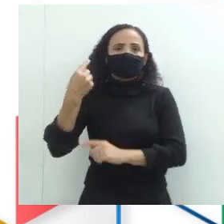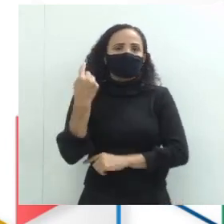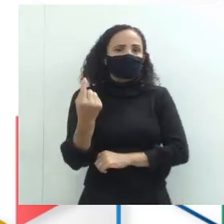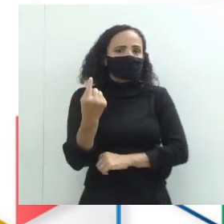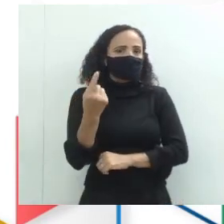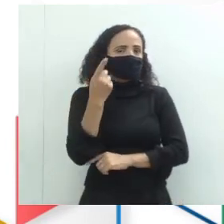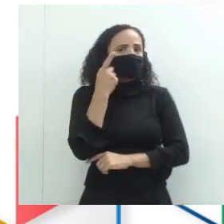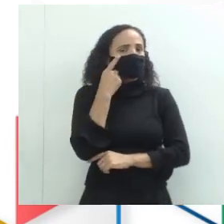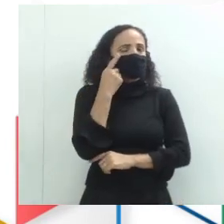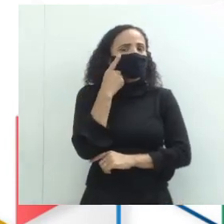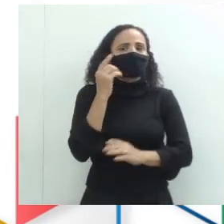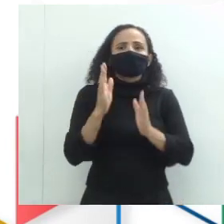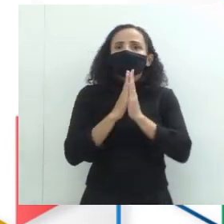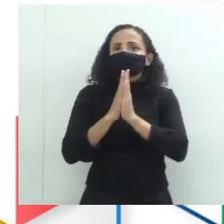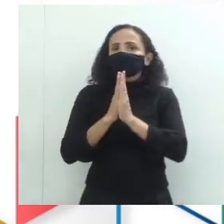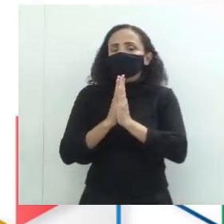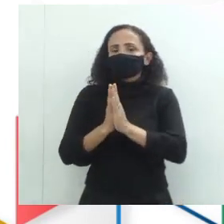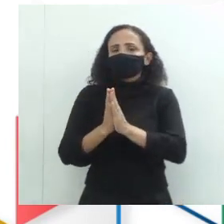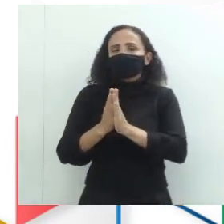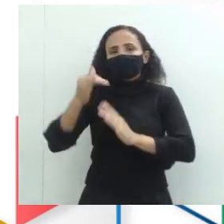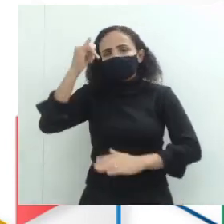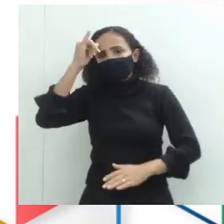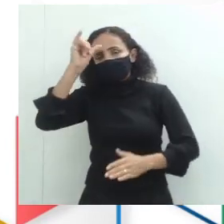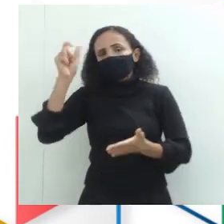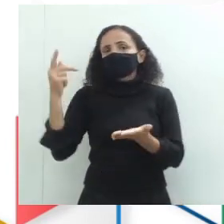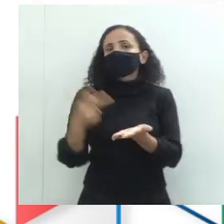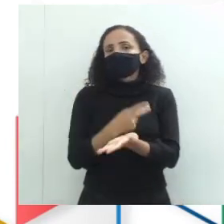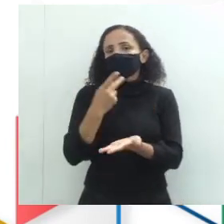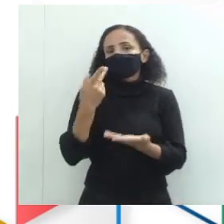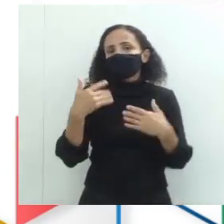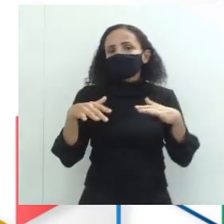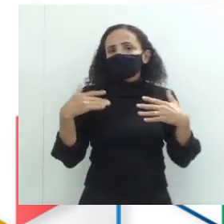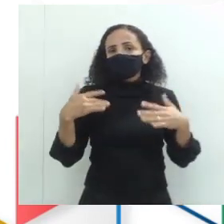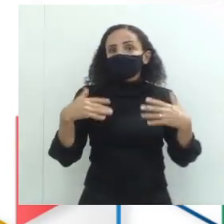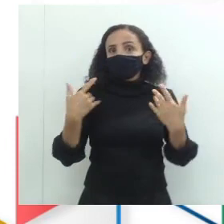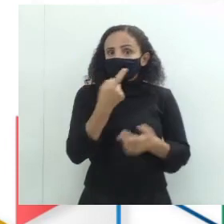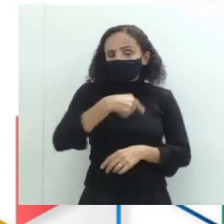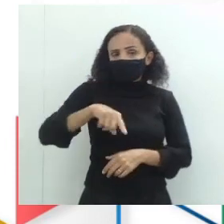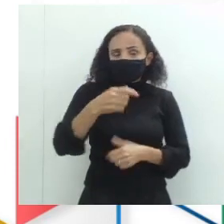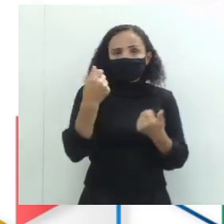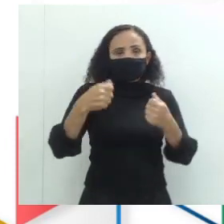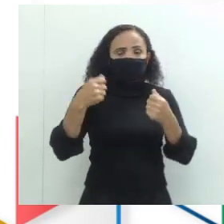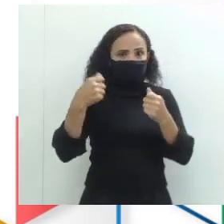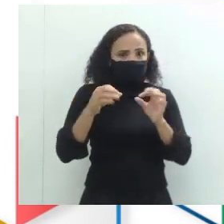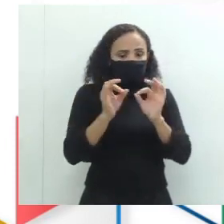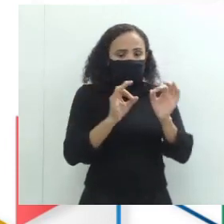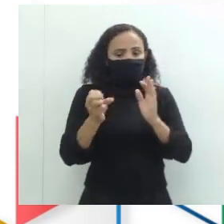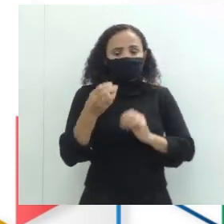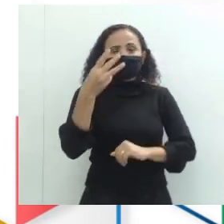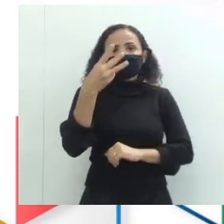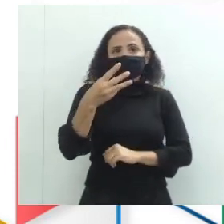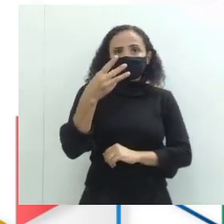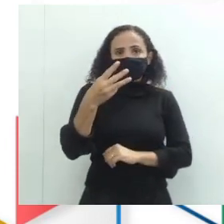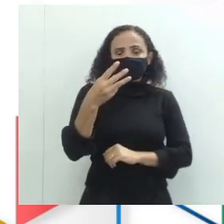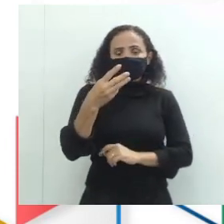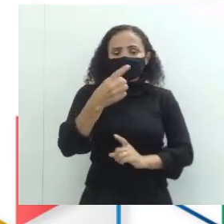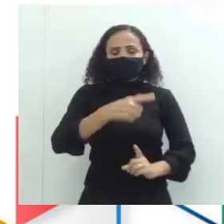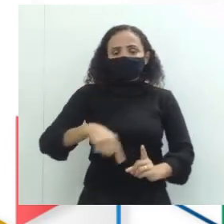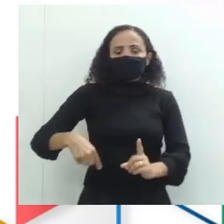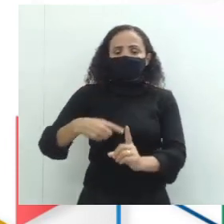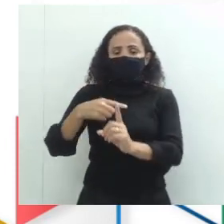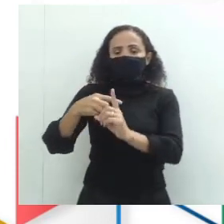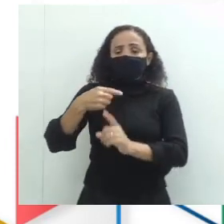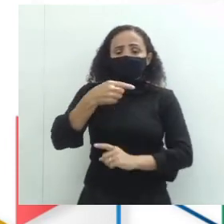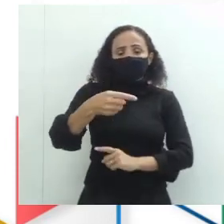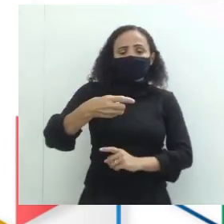atenção, não erra essa questão. Por favor. Menos 3 é como se eu estivesse devendo R$3 e